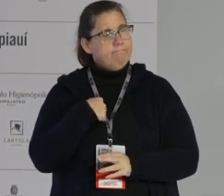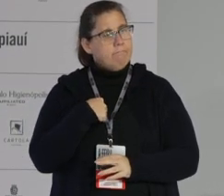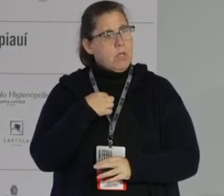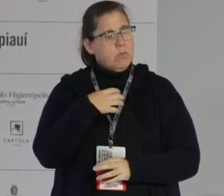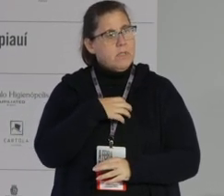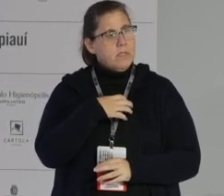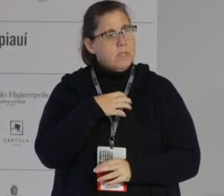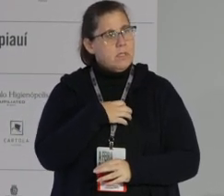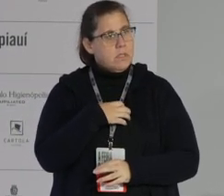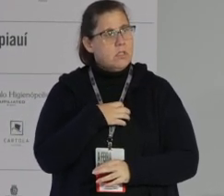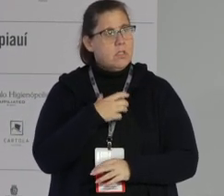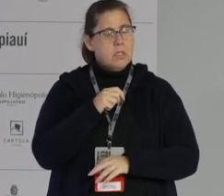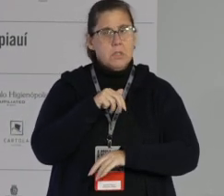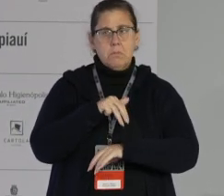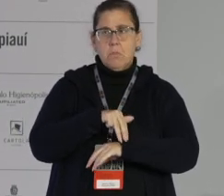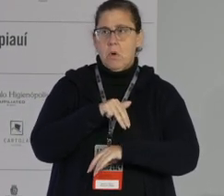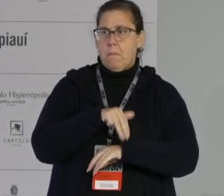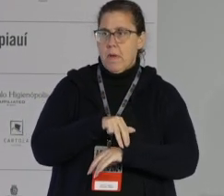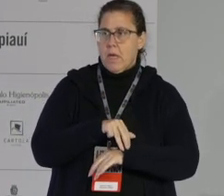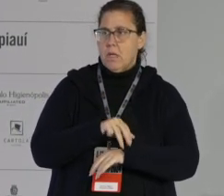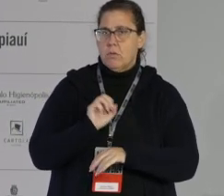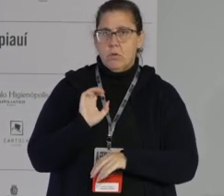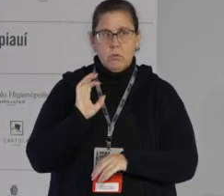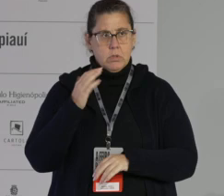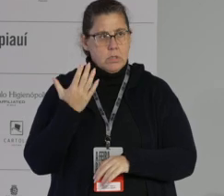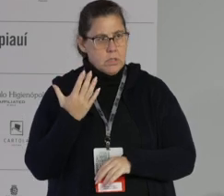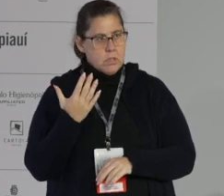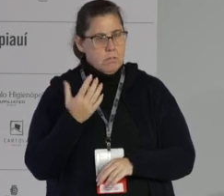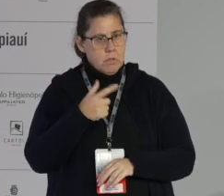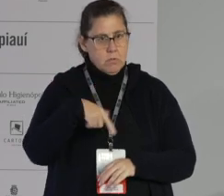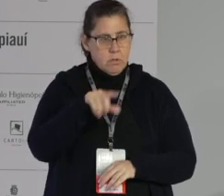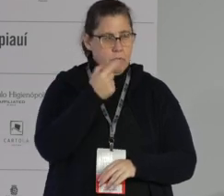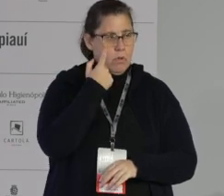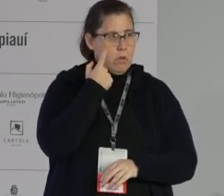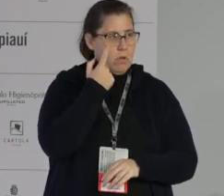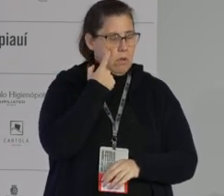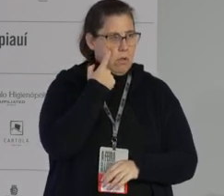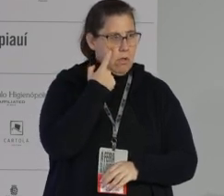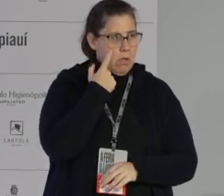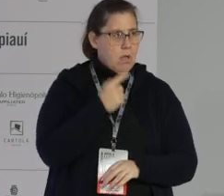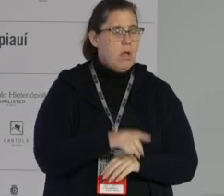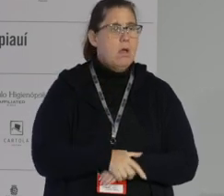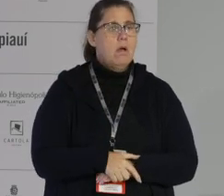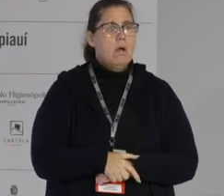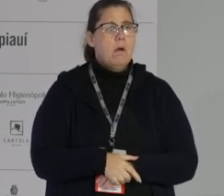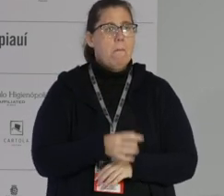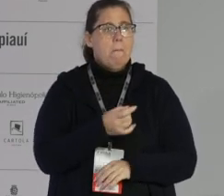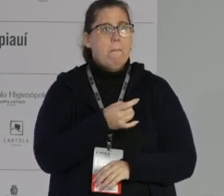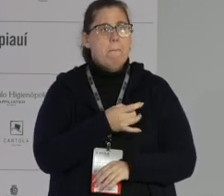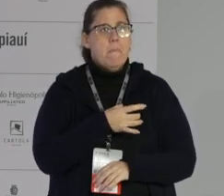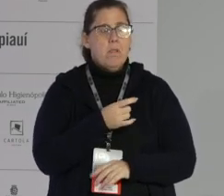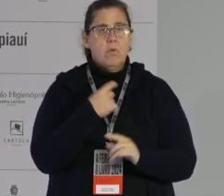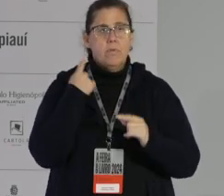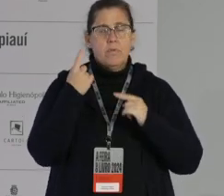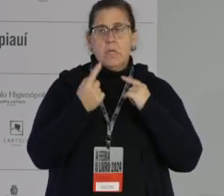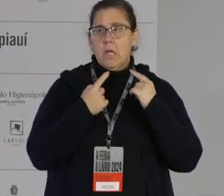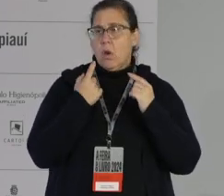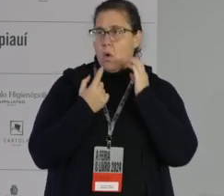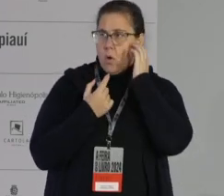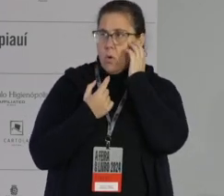senti nesse momento desse fato histórico que aconteceu, que todo mundo aqui viveu, que foi, sei lá, a iminência, o medo de enlouquecer